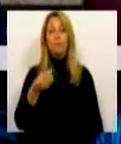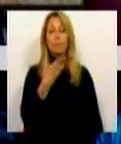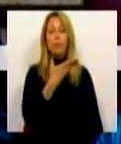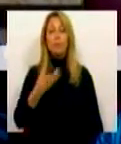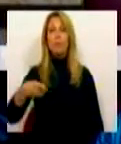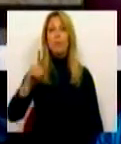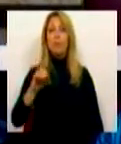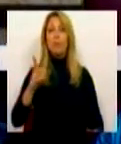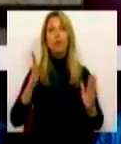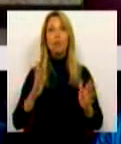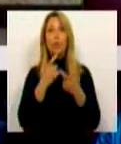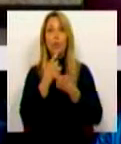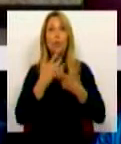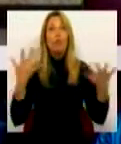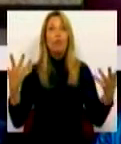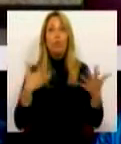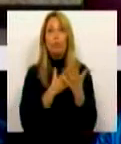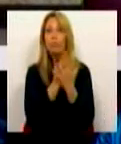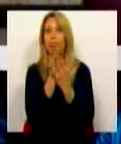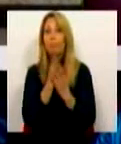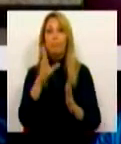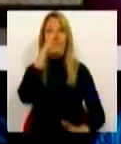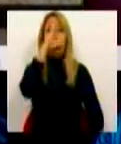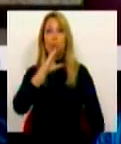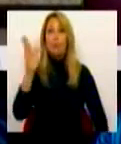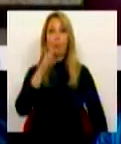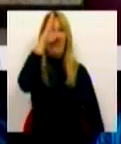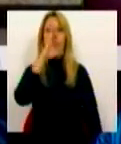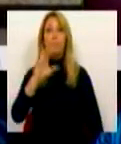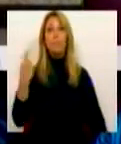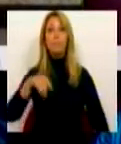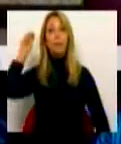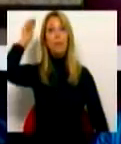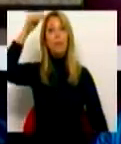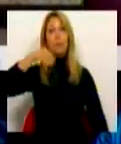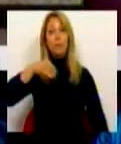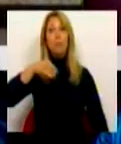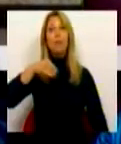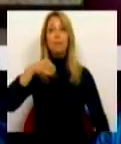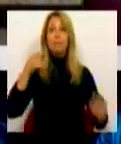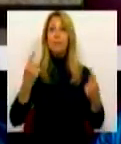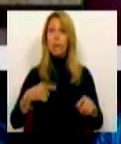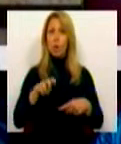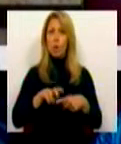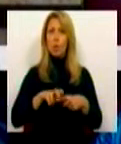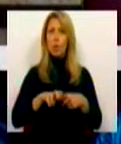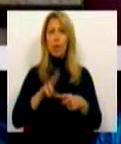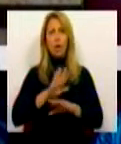1996 já tinha sido tudo: ministro, primeiro-ministro, presidente da República, e tinha o seu lugar na